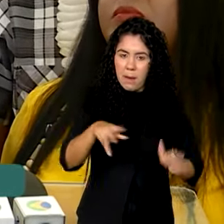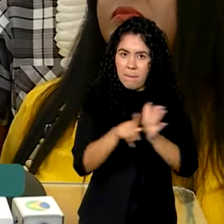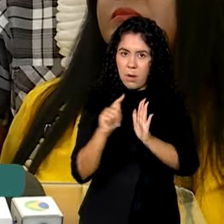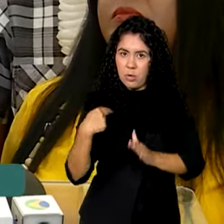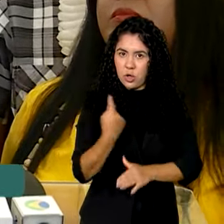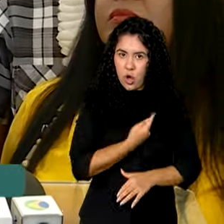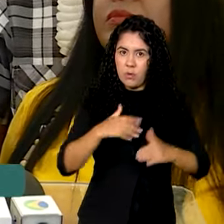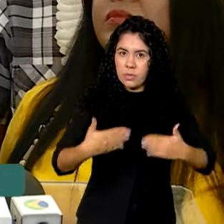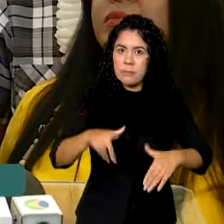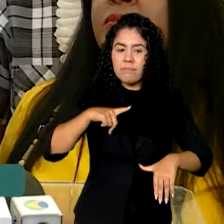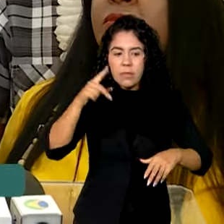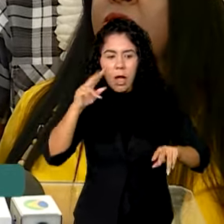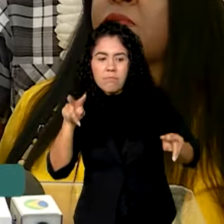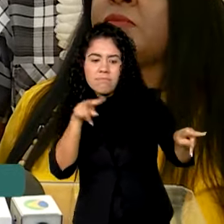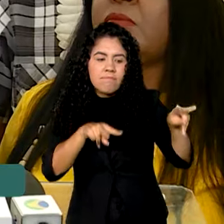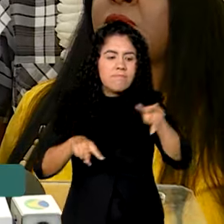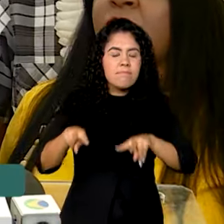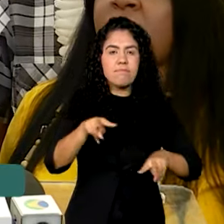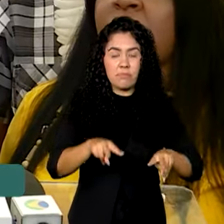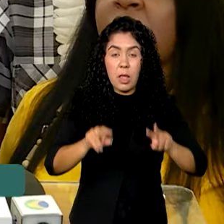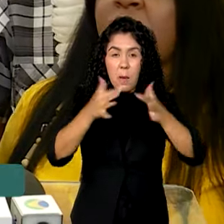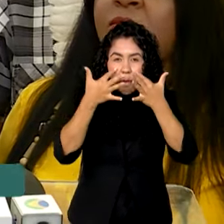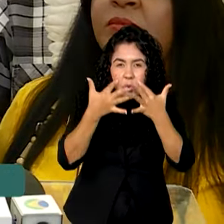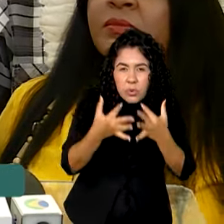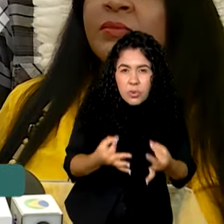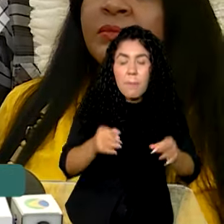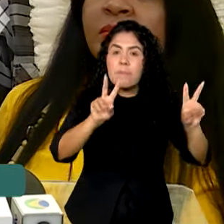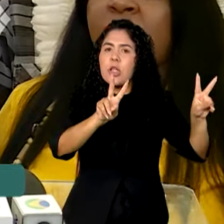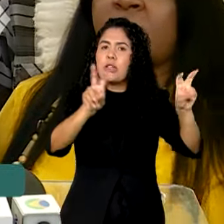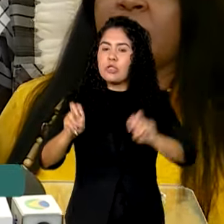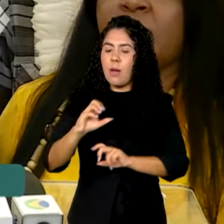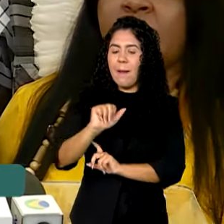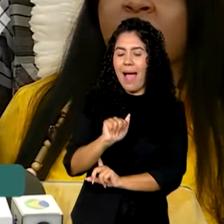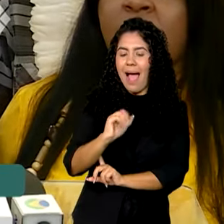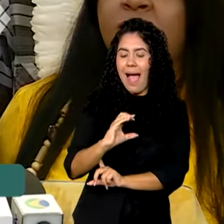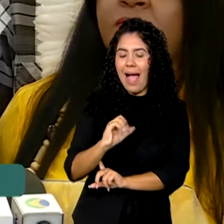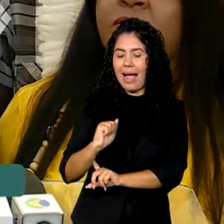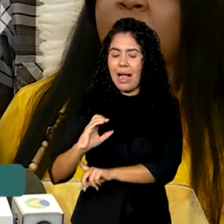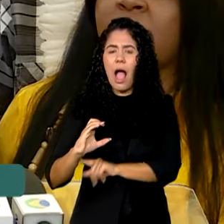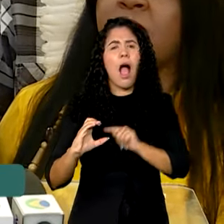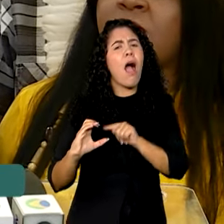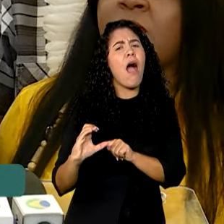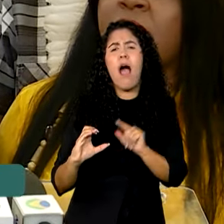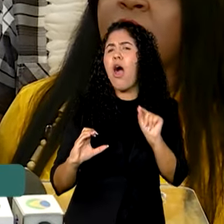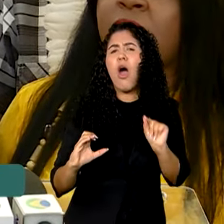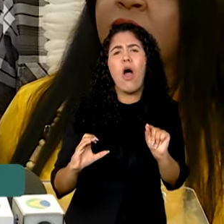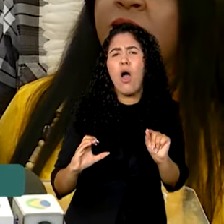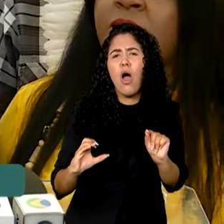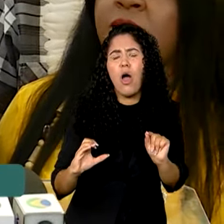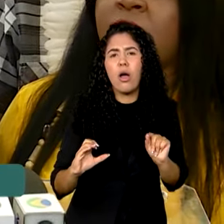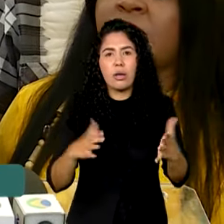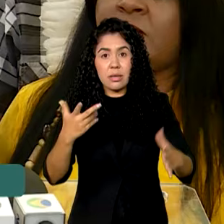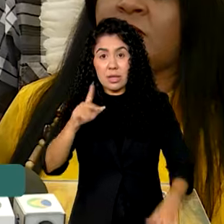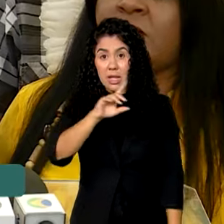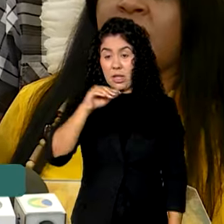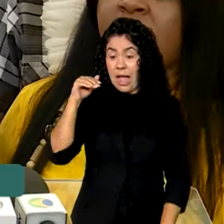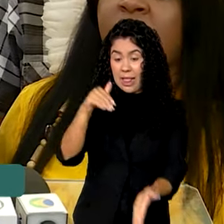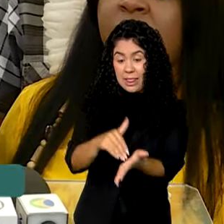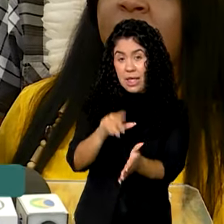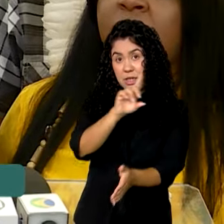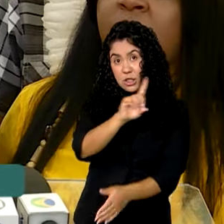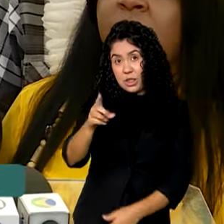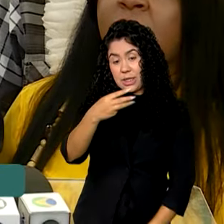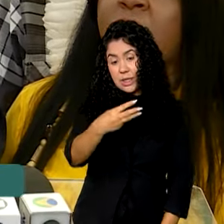debruçando com muito cuidado com relação aos caques né Eh o que que que ocorre até o dia 31 de